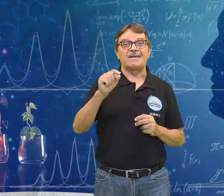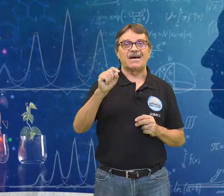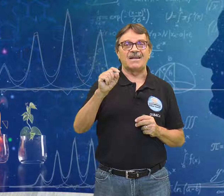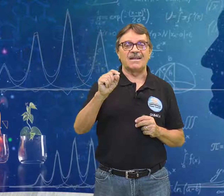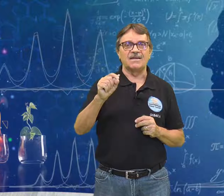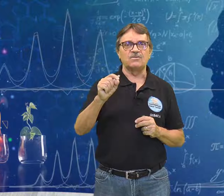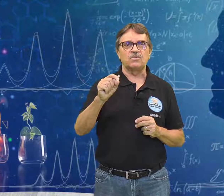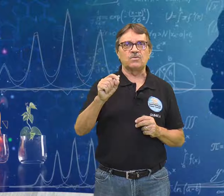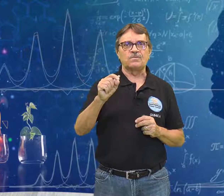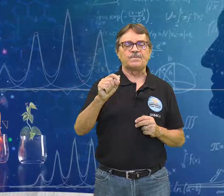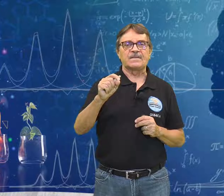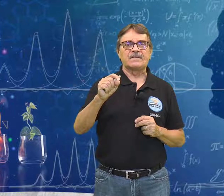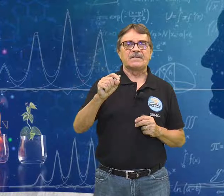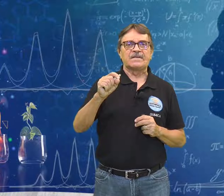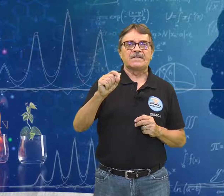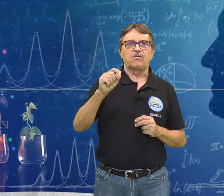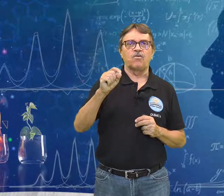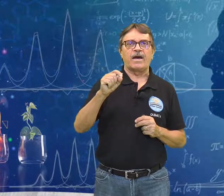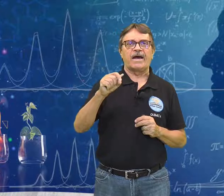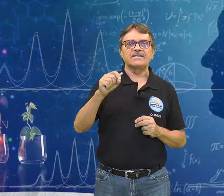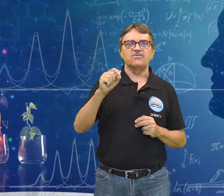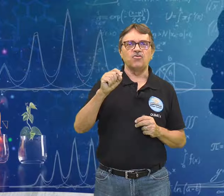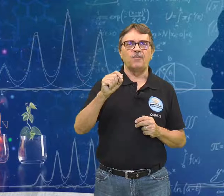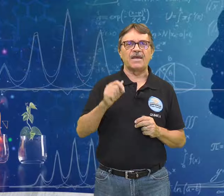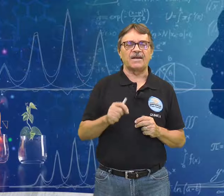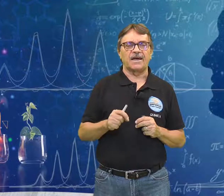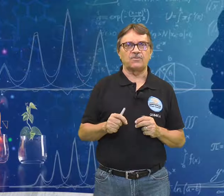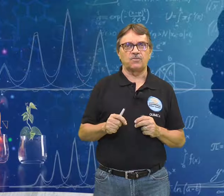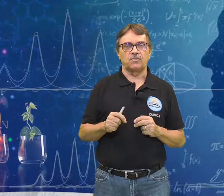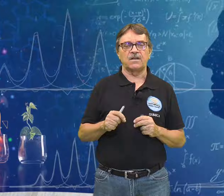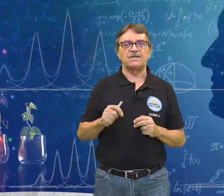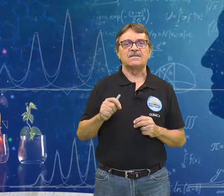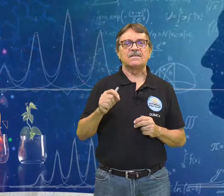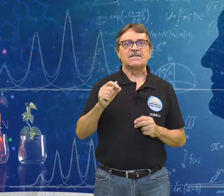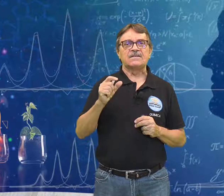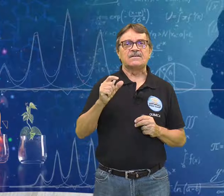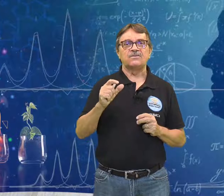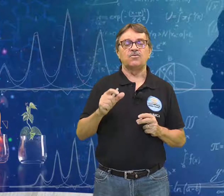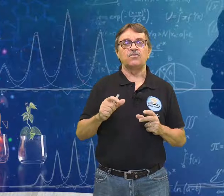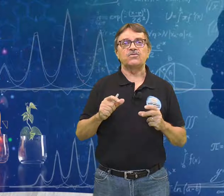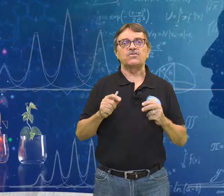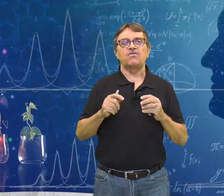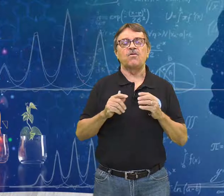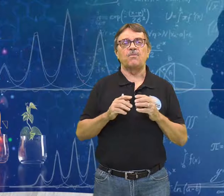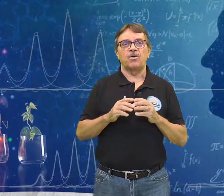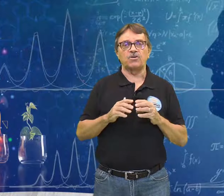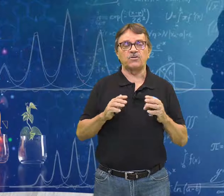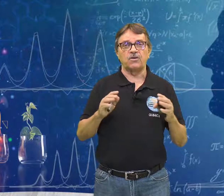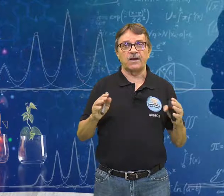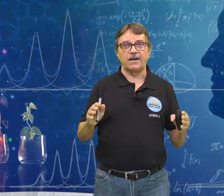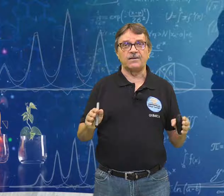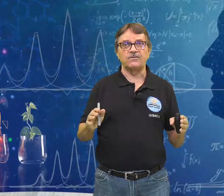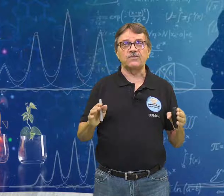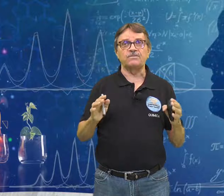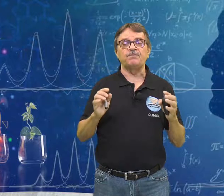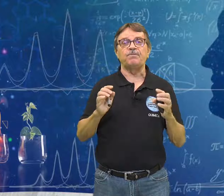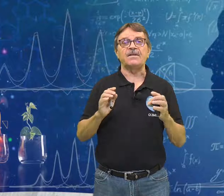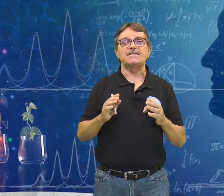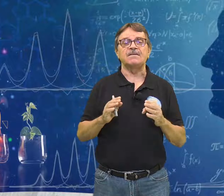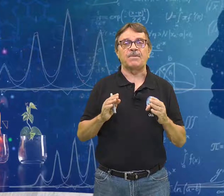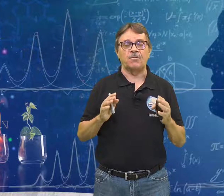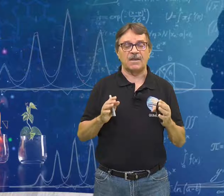estamos trabalhando com as nomenclaturas dos compostos